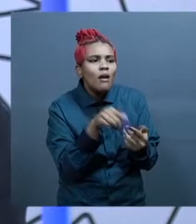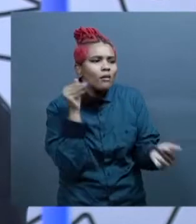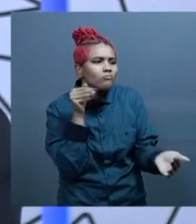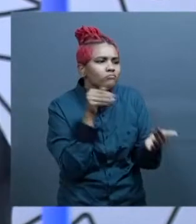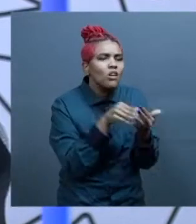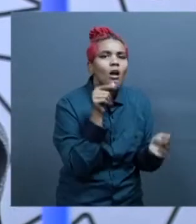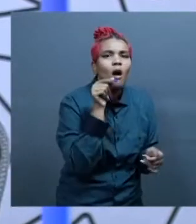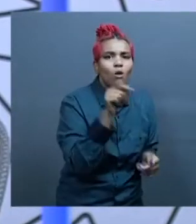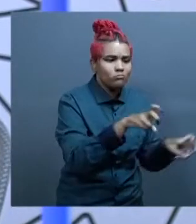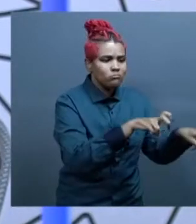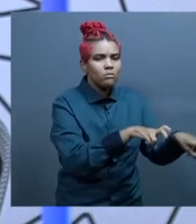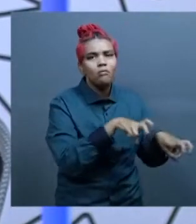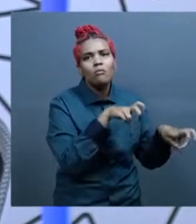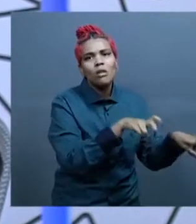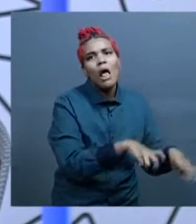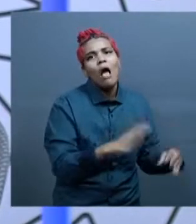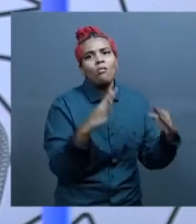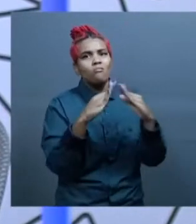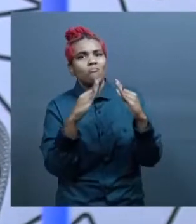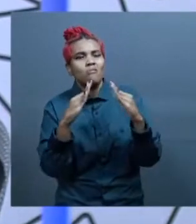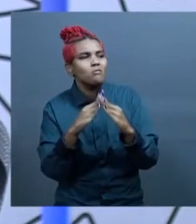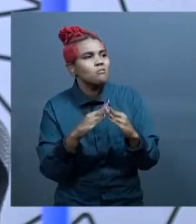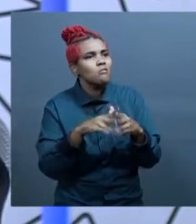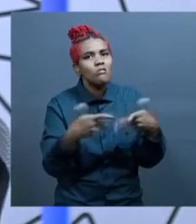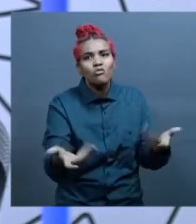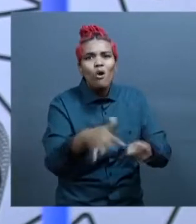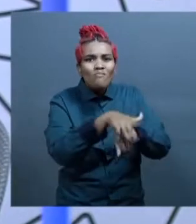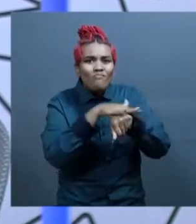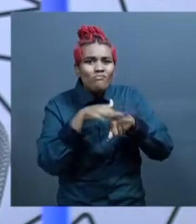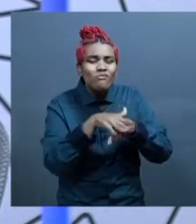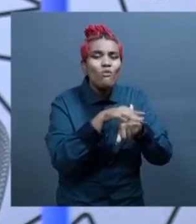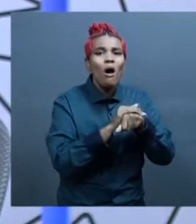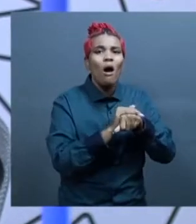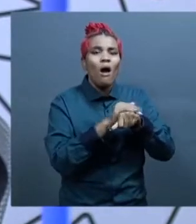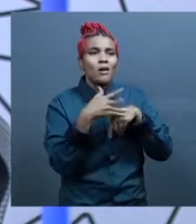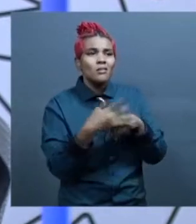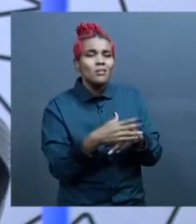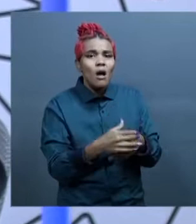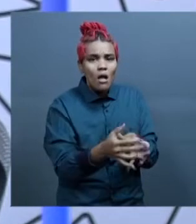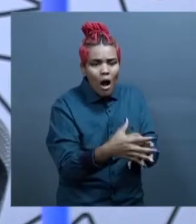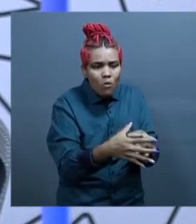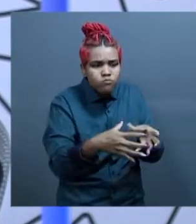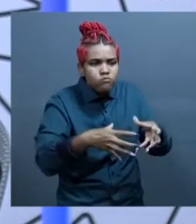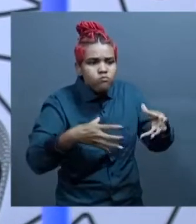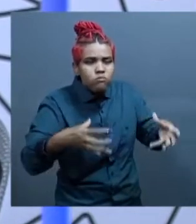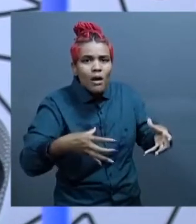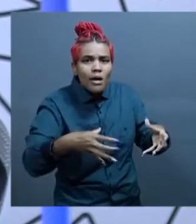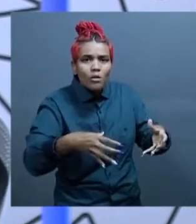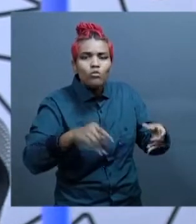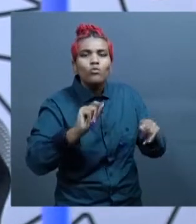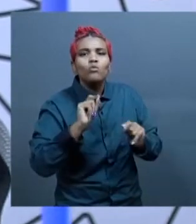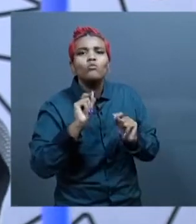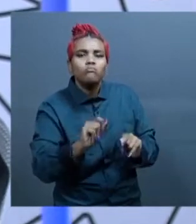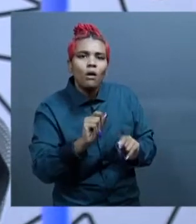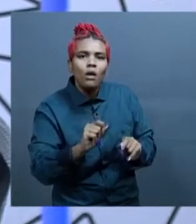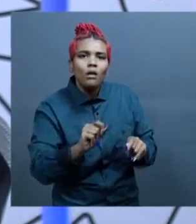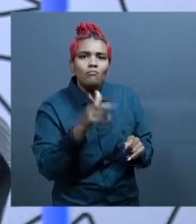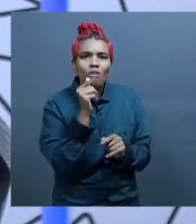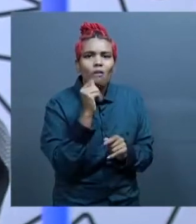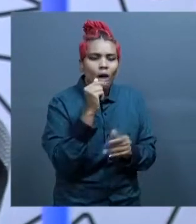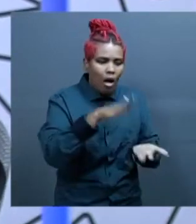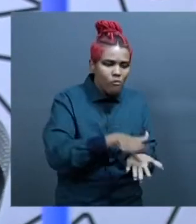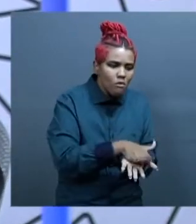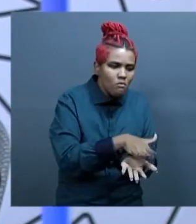repercute a nas doenças nem repercute no aumento no nível dos oceanos então é um dado extremamente